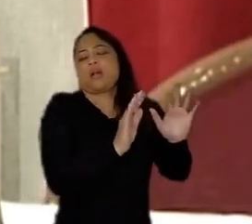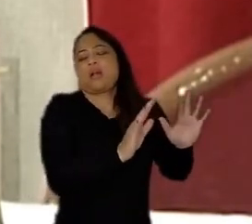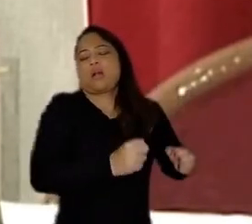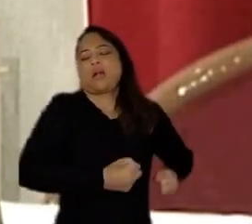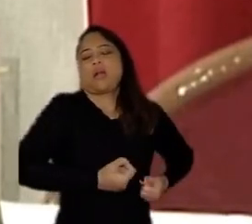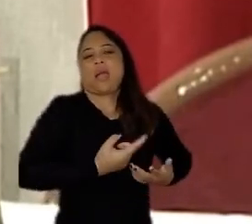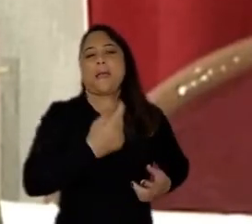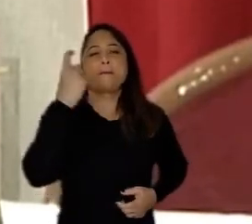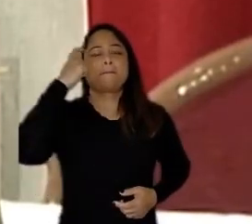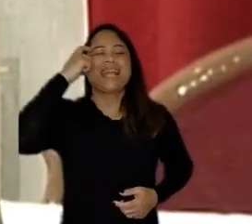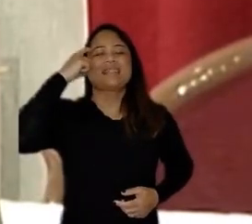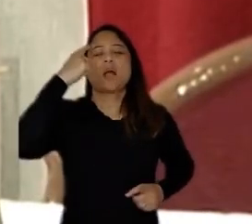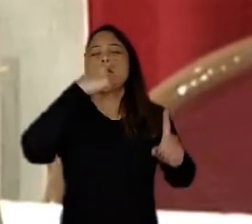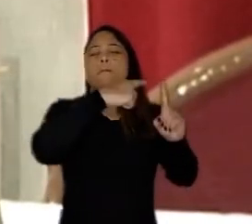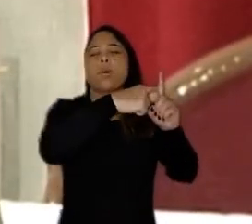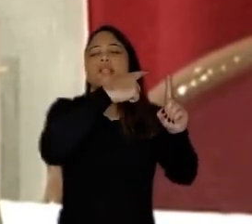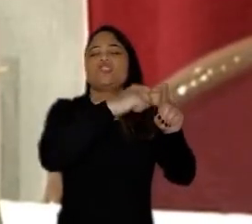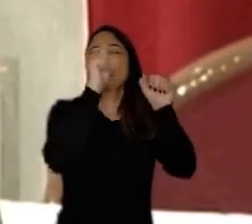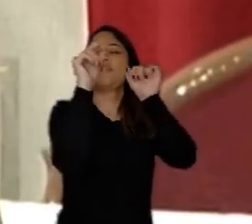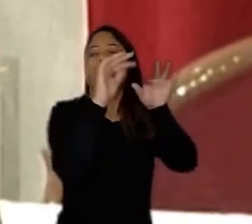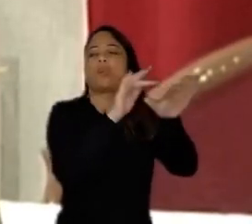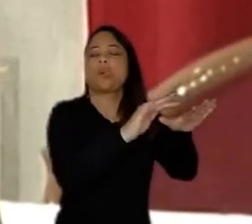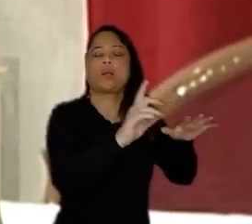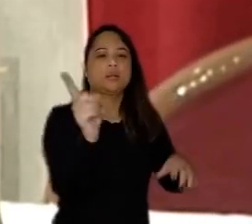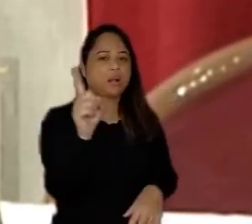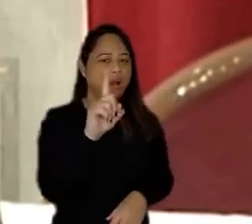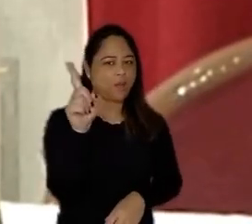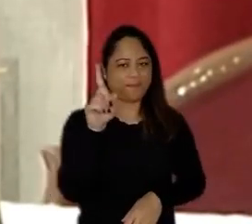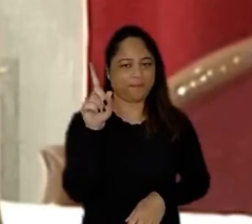e pensamento positivo não tira ela da UTI.